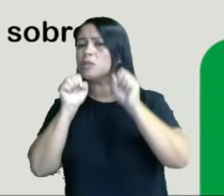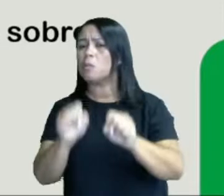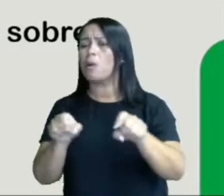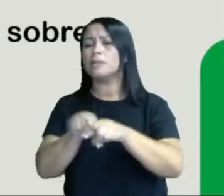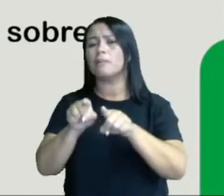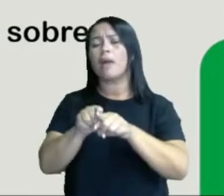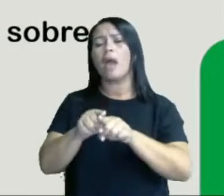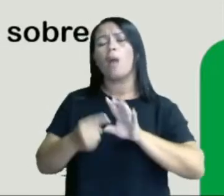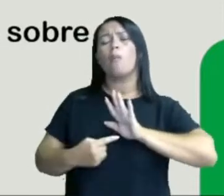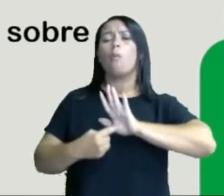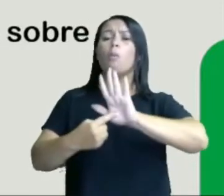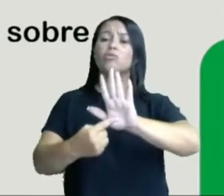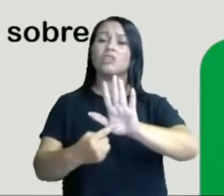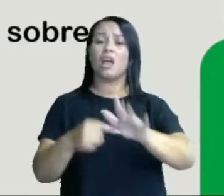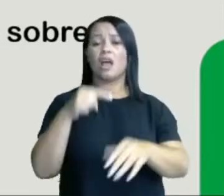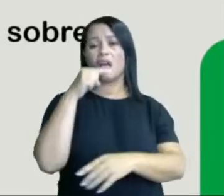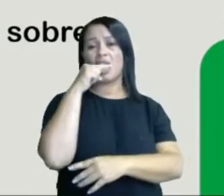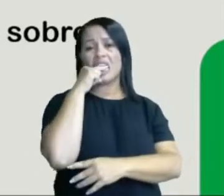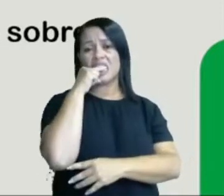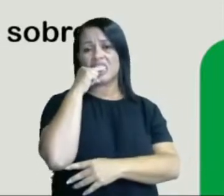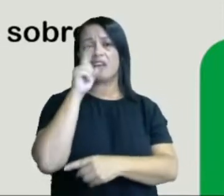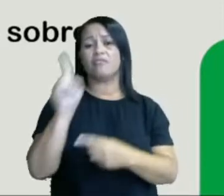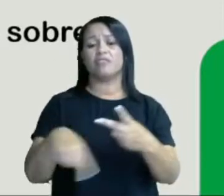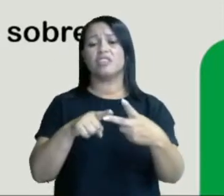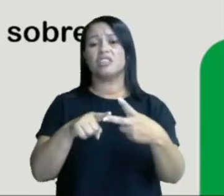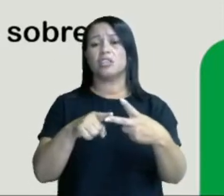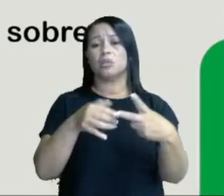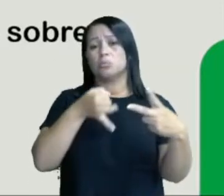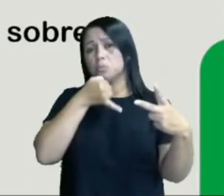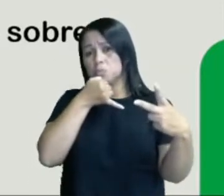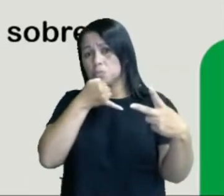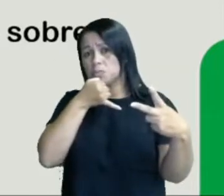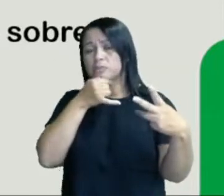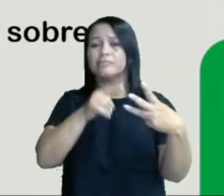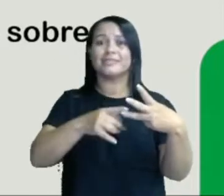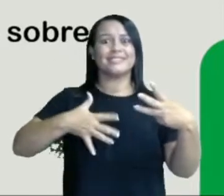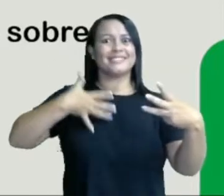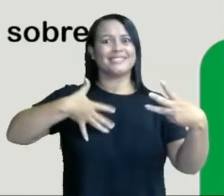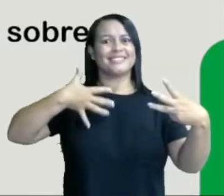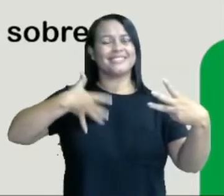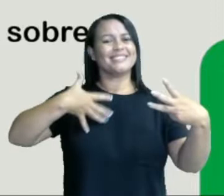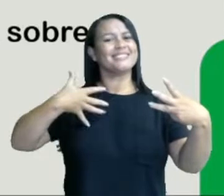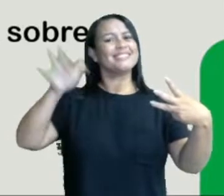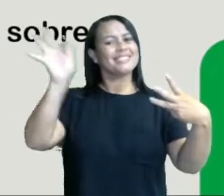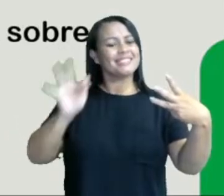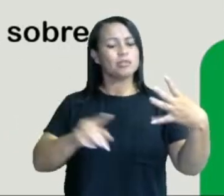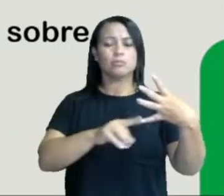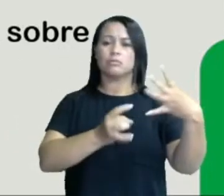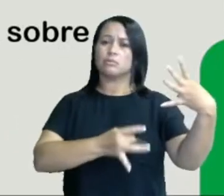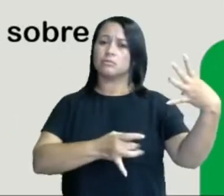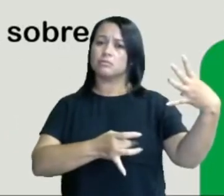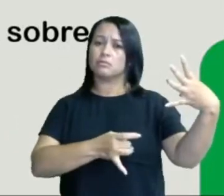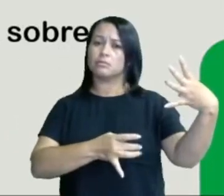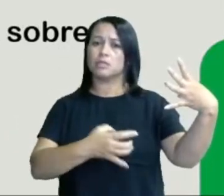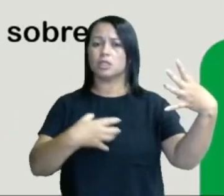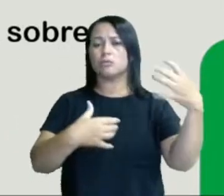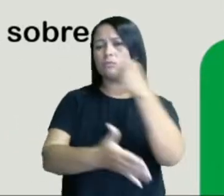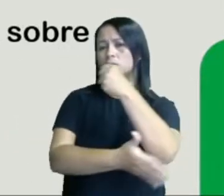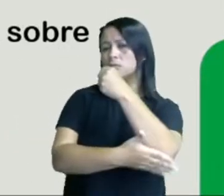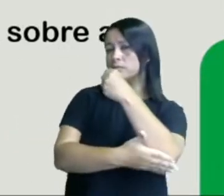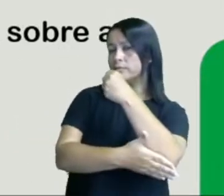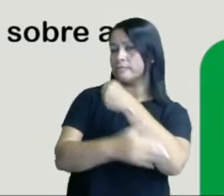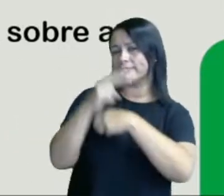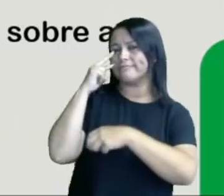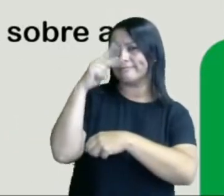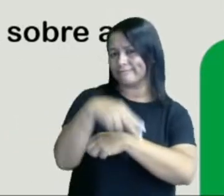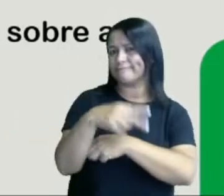podem expressar inveja, tristeza, felicidade, medo, ciúmes, como